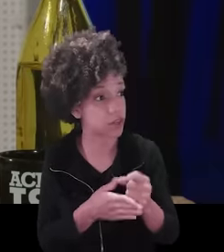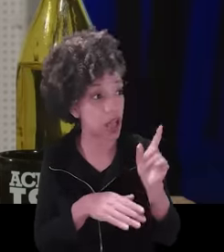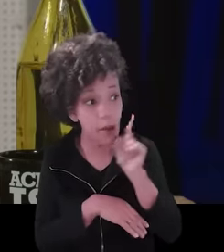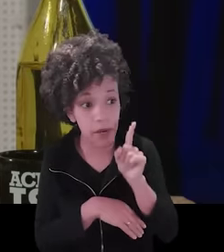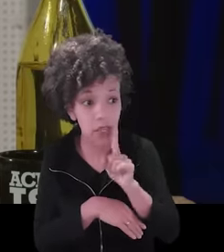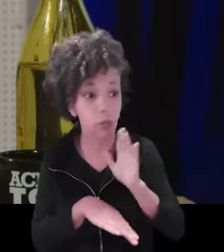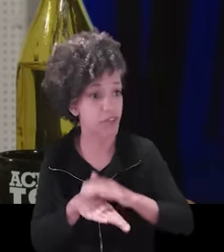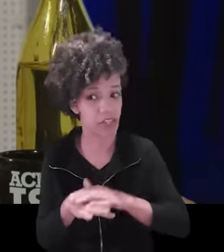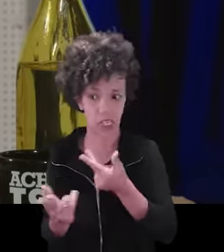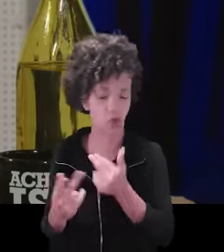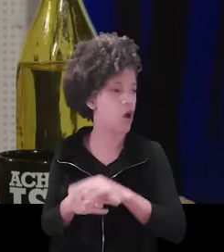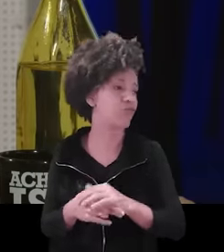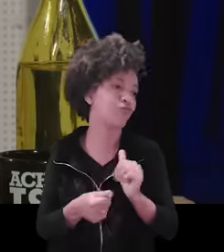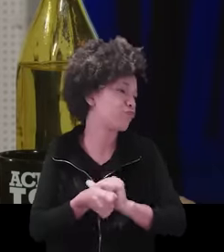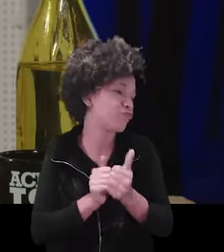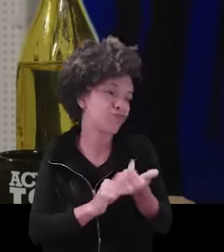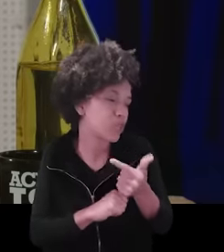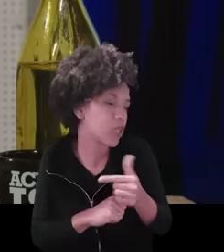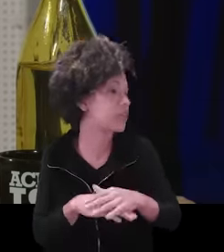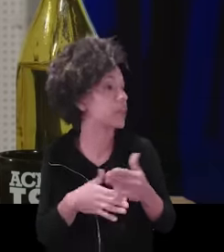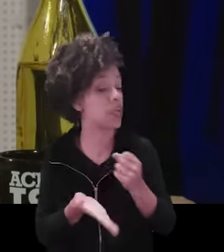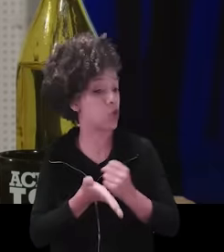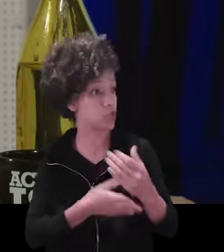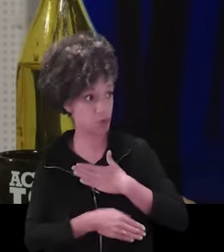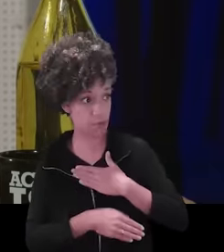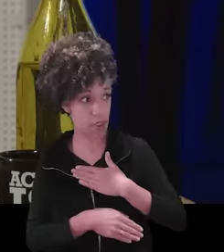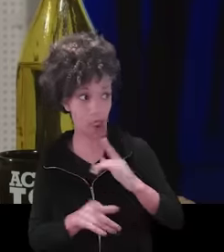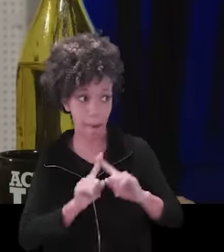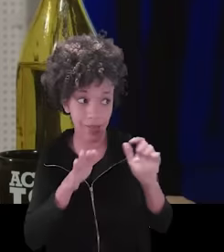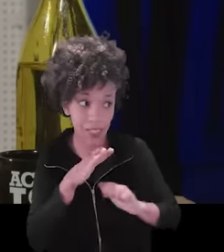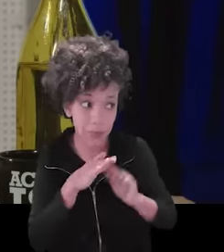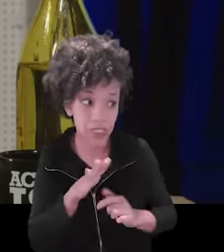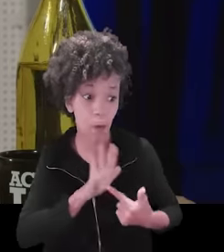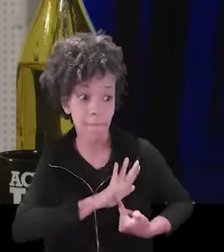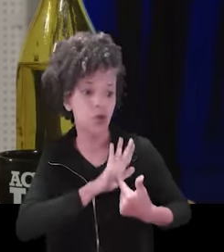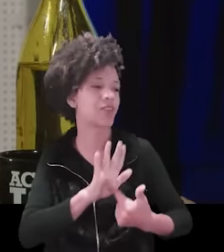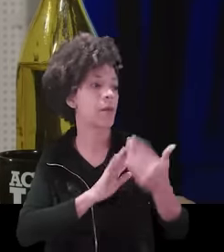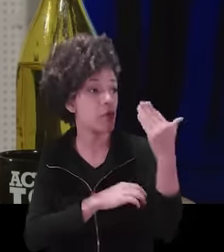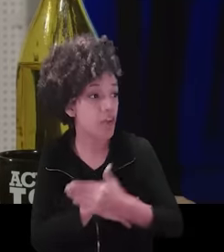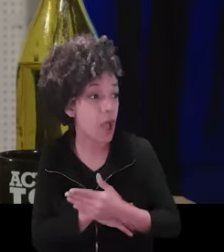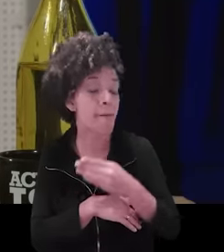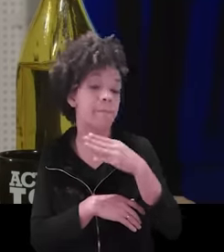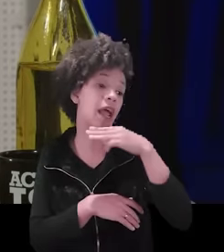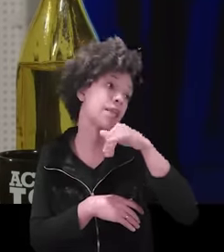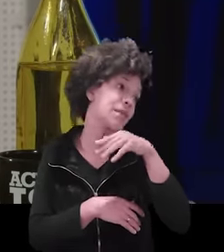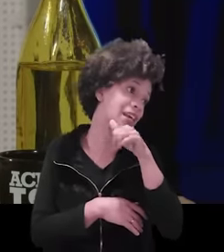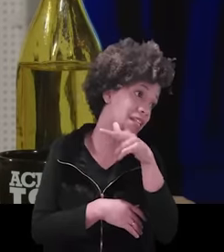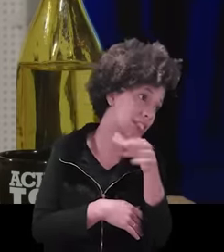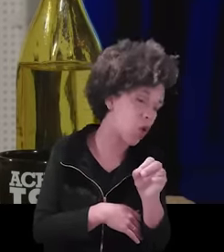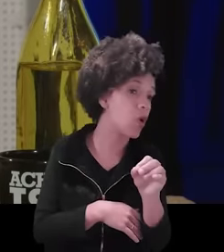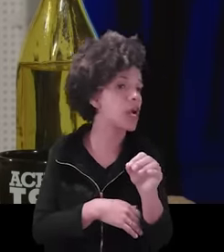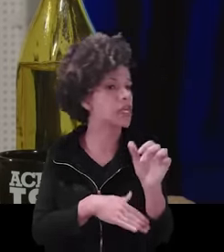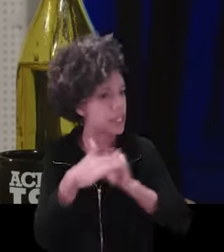americanos para fazer o que eu ia fazer eles não se enquadrado E aí eles me contrataram Mas pensa a empresa deve que mostrar para imigração